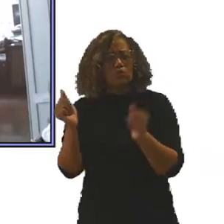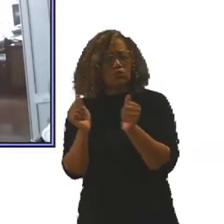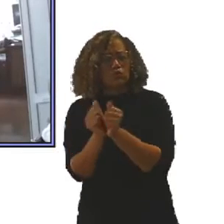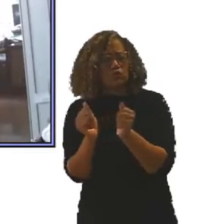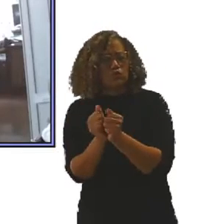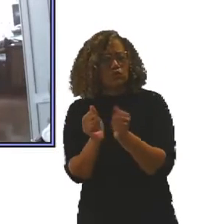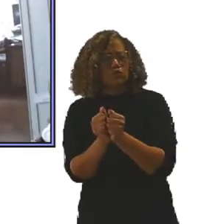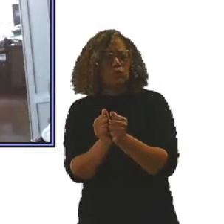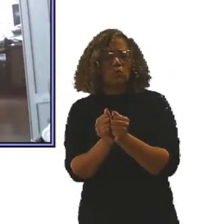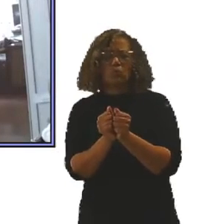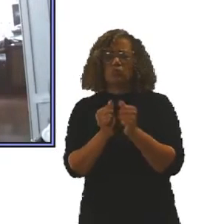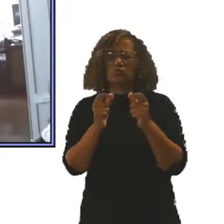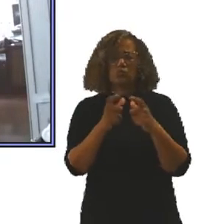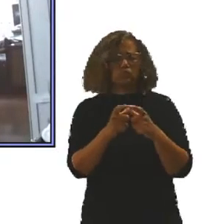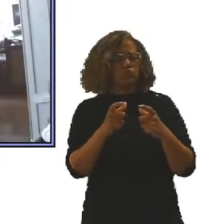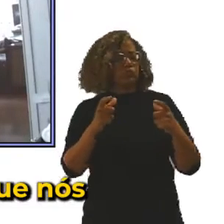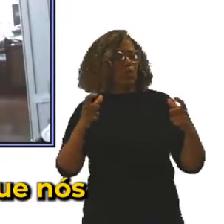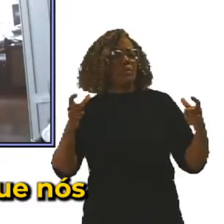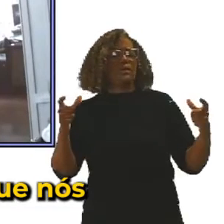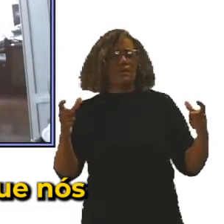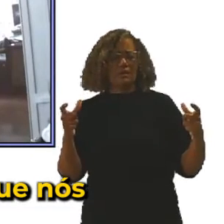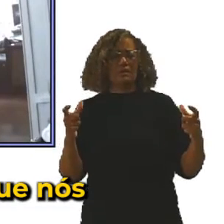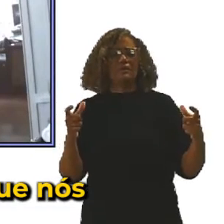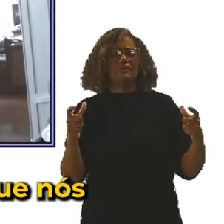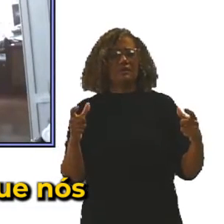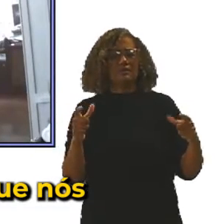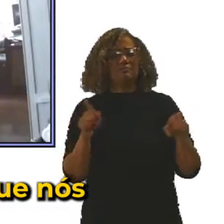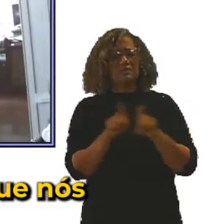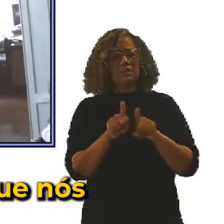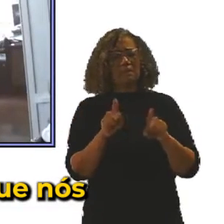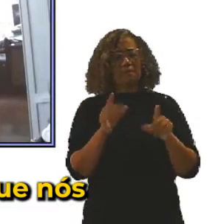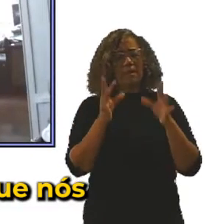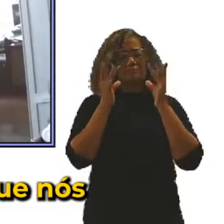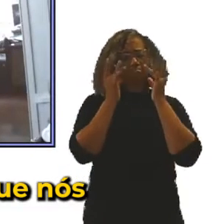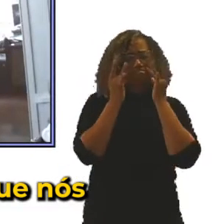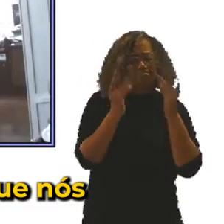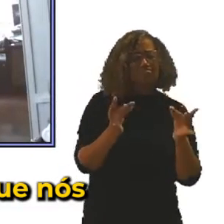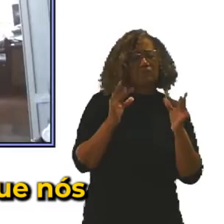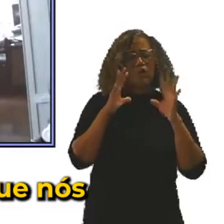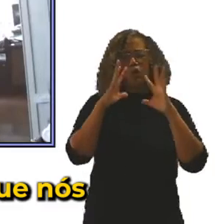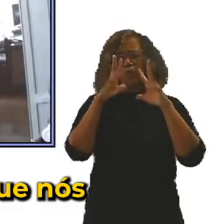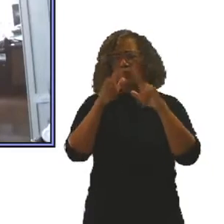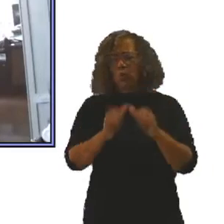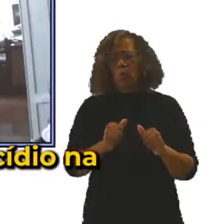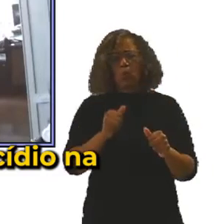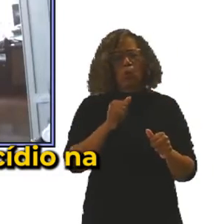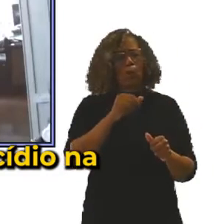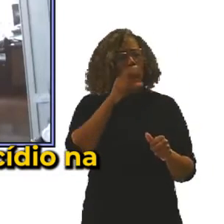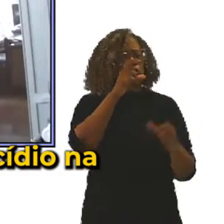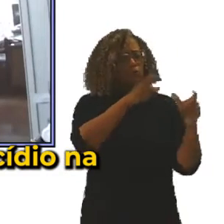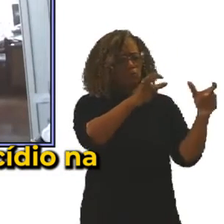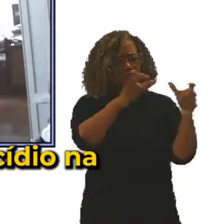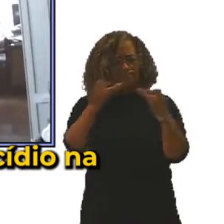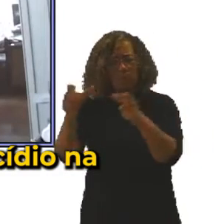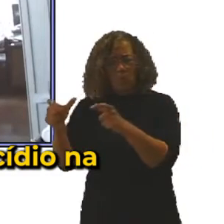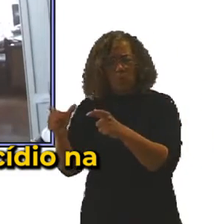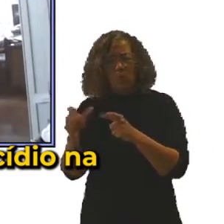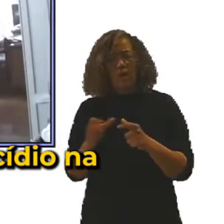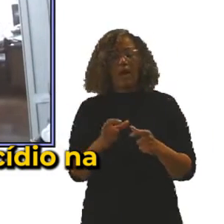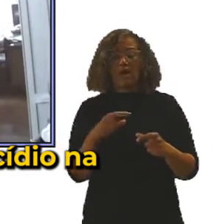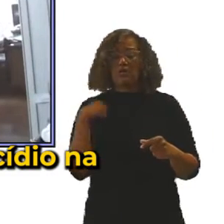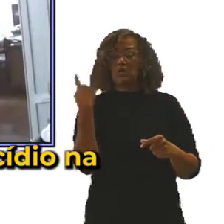estão multifacetadas, né? Elas estão presentes em todos os nichos que nós podemos